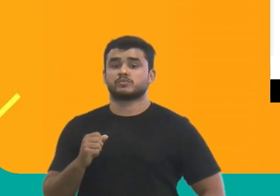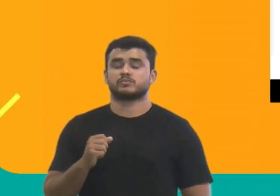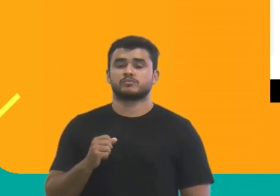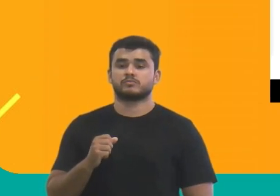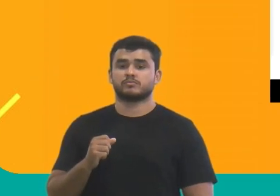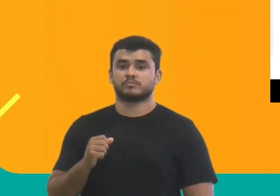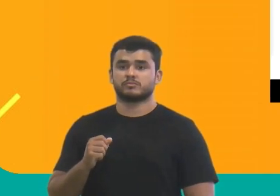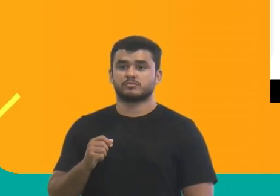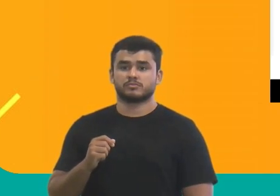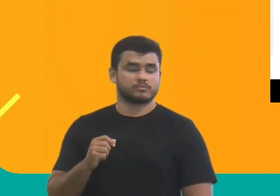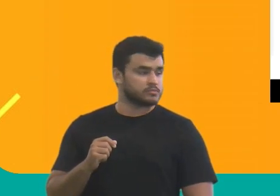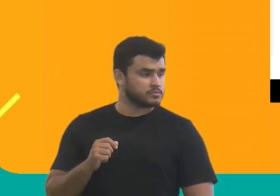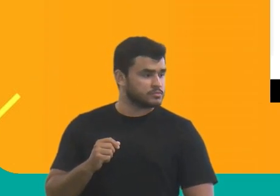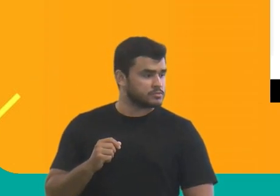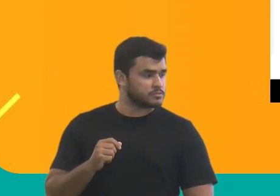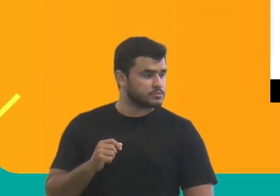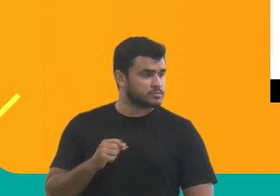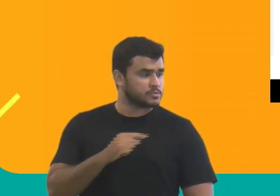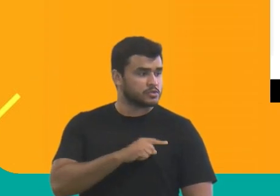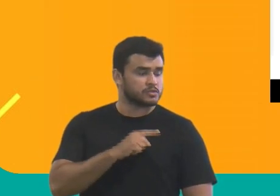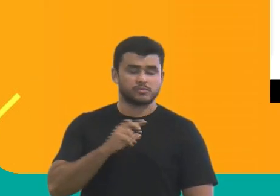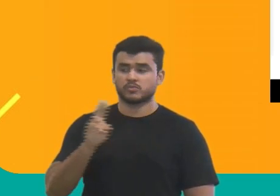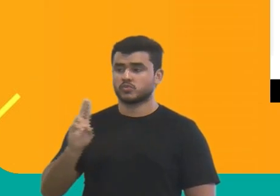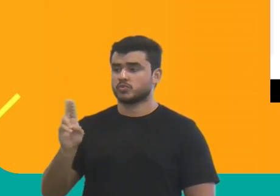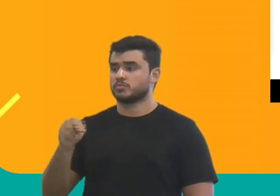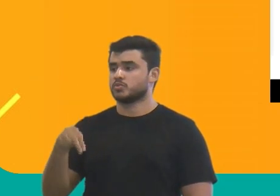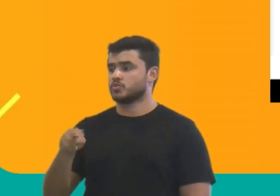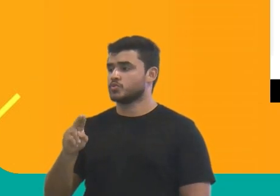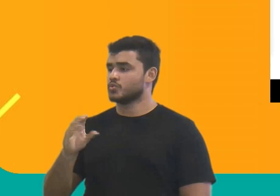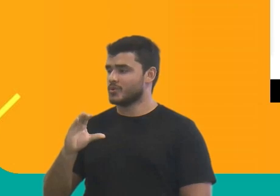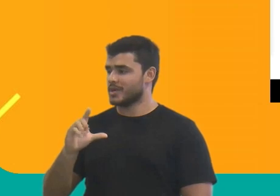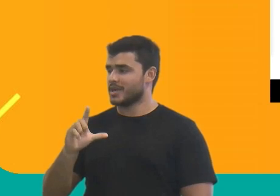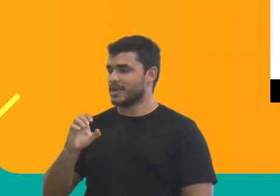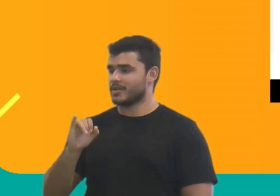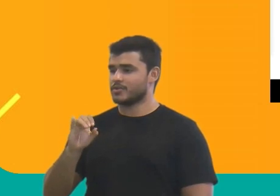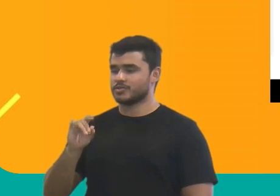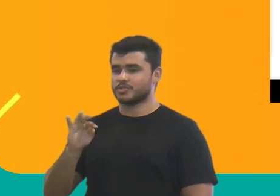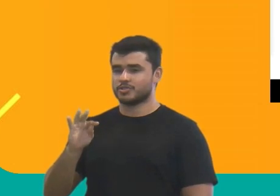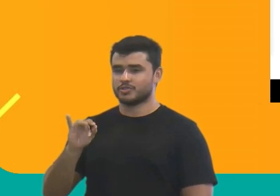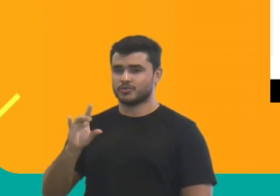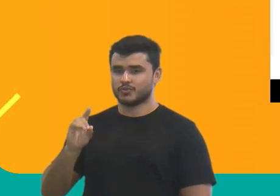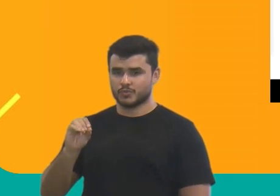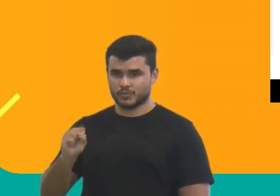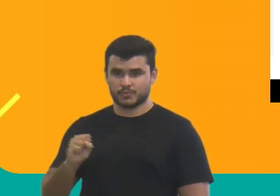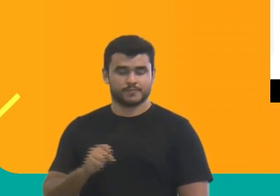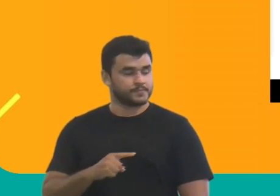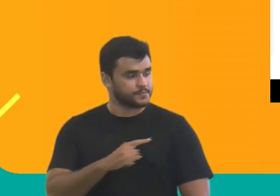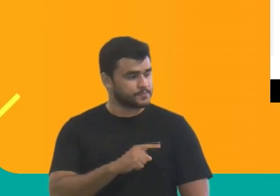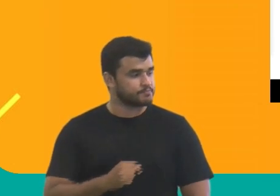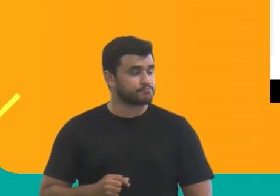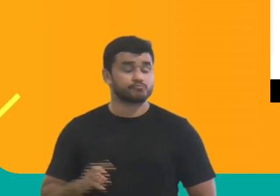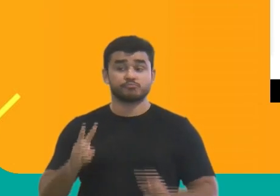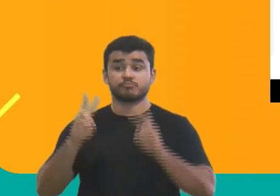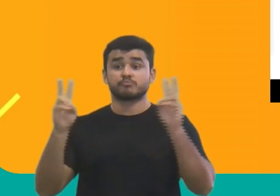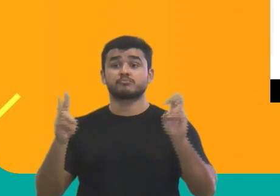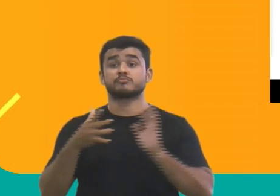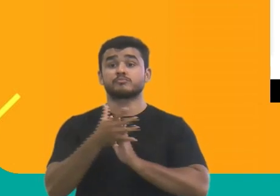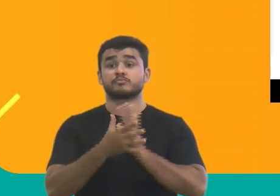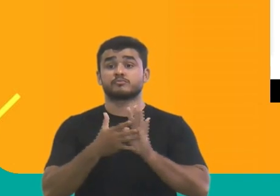nucleótidos. É nucleótidos, tá? Tá errado o português aqui. Sendo que, o ponto de vista do impacto ambiental, destacando-se